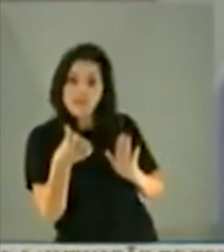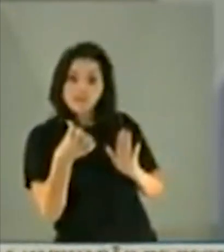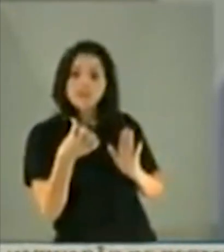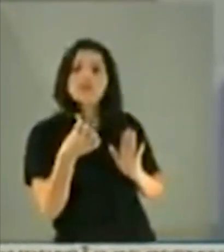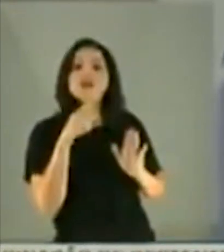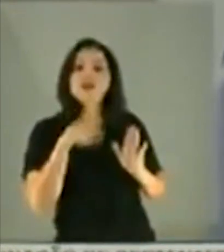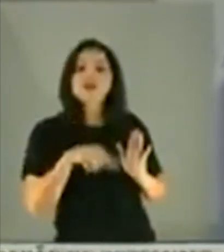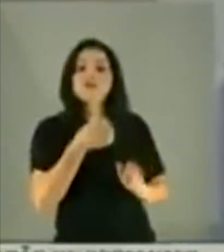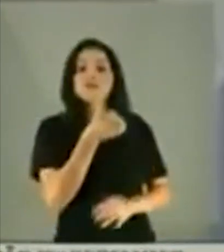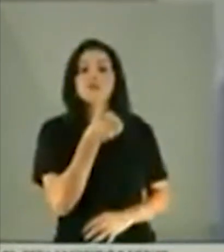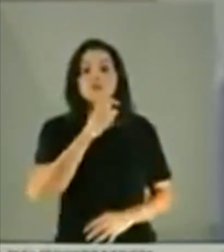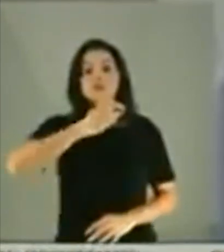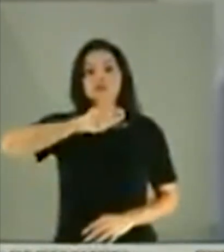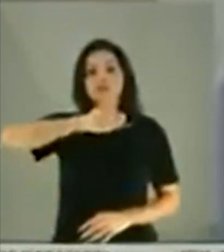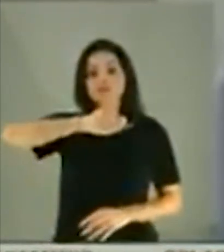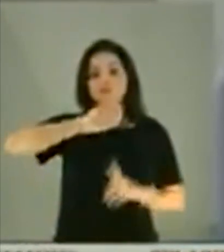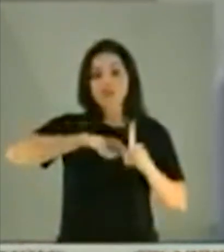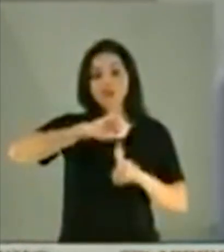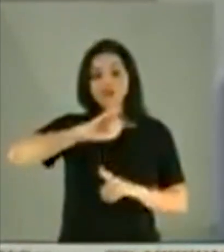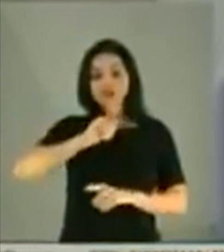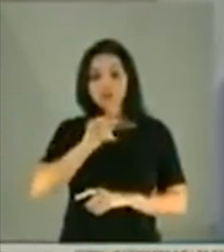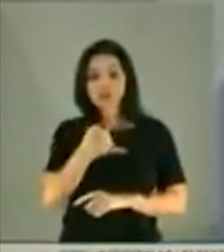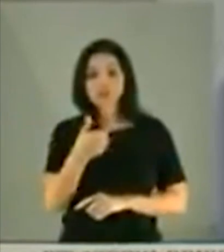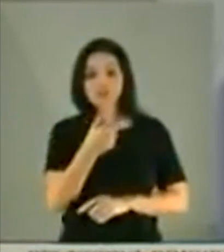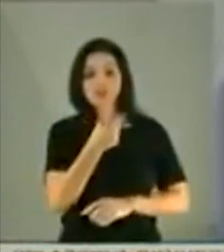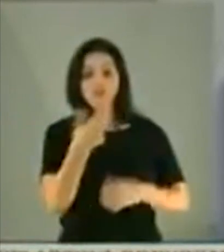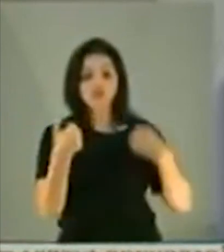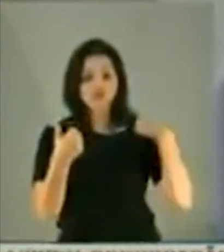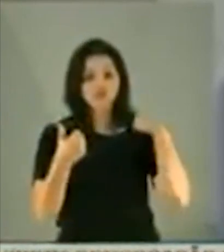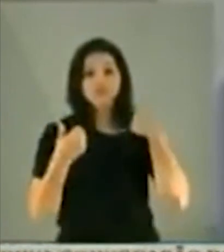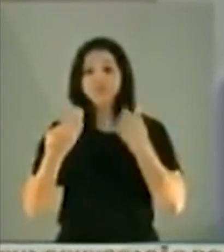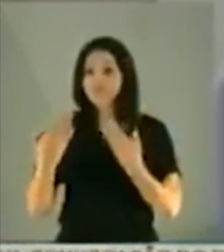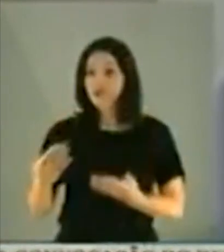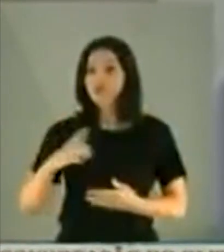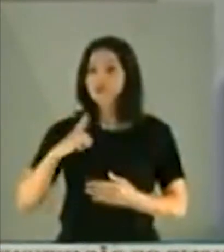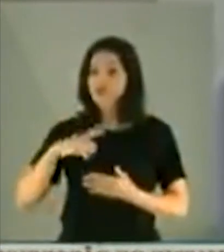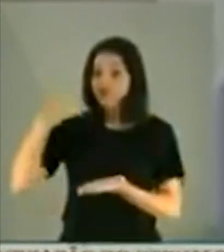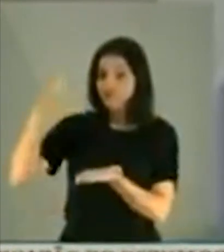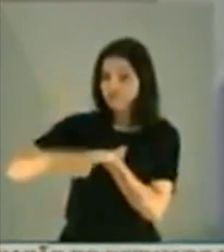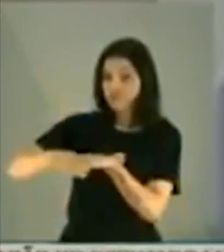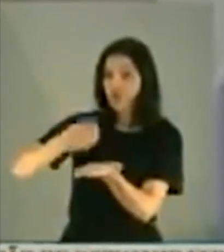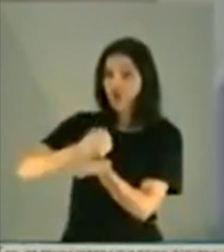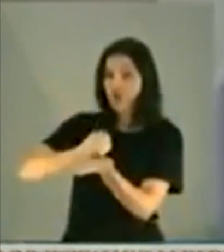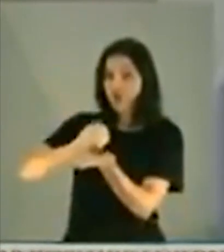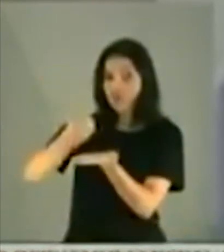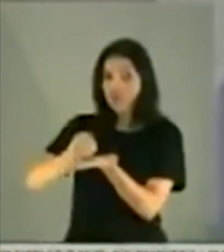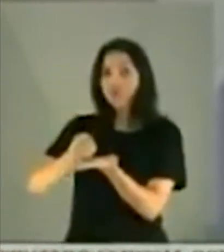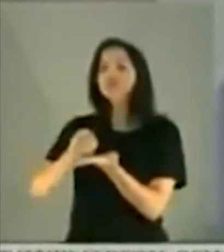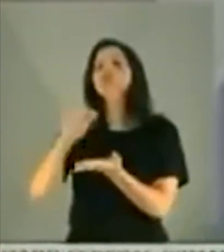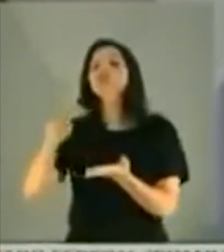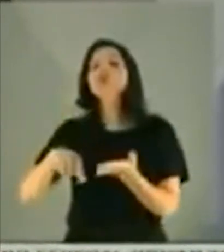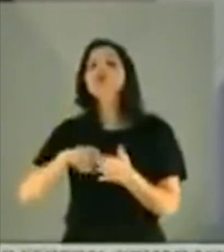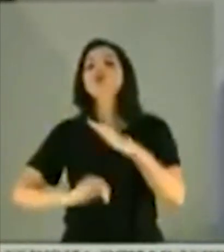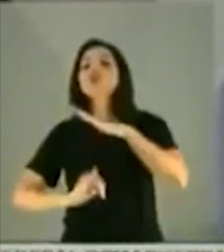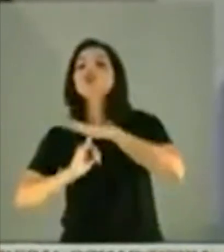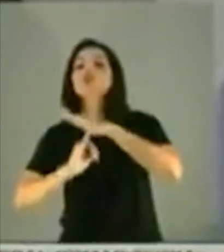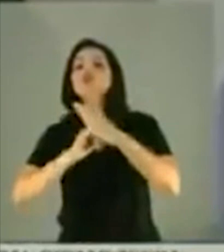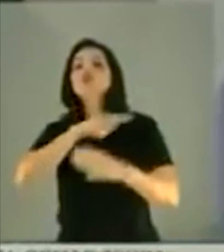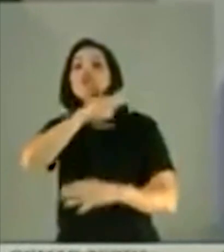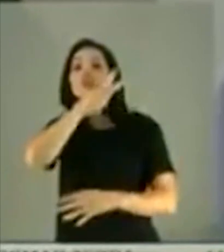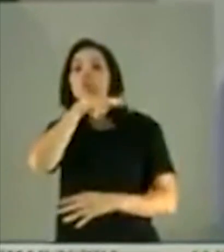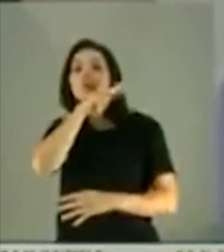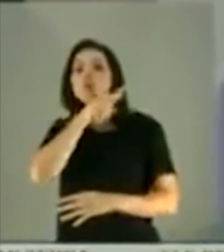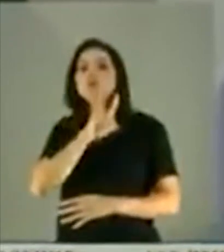editada em 6 de janeiro de 2021. Ato contínuo, foi celebrado o contrato com o Butantan já no dia